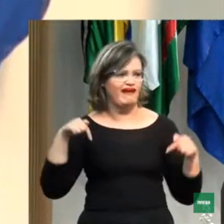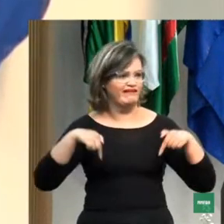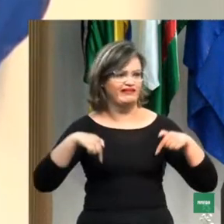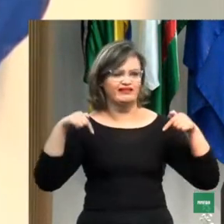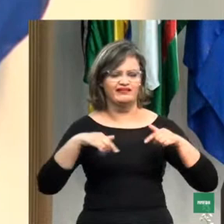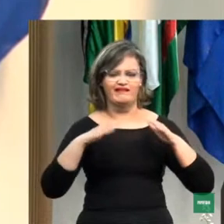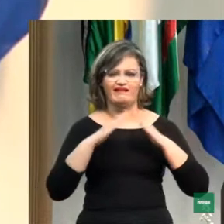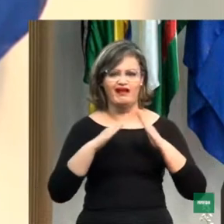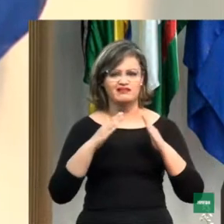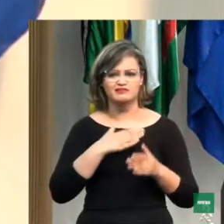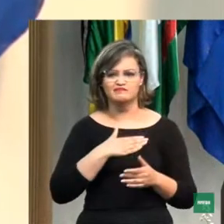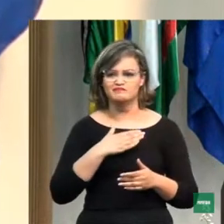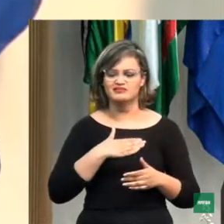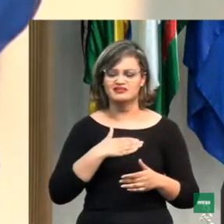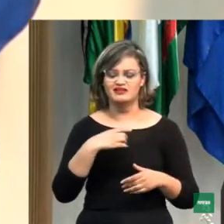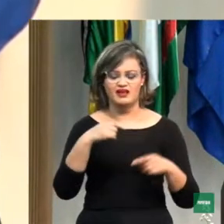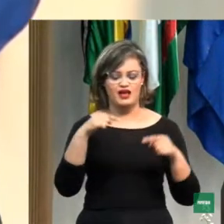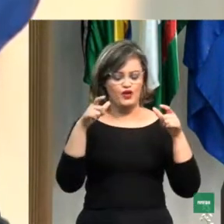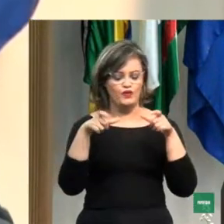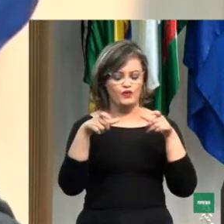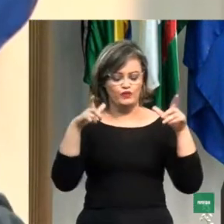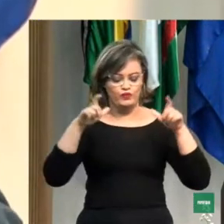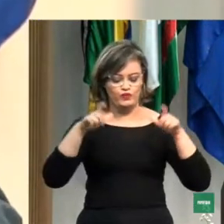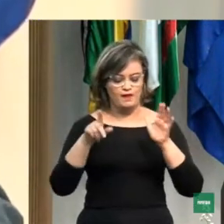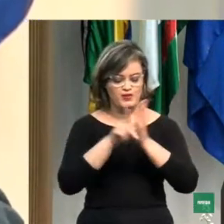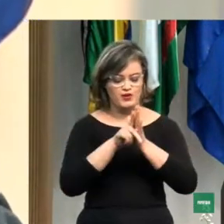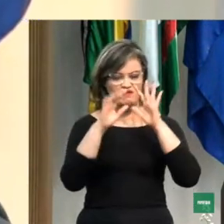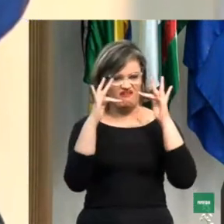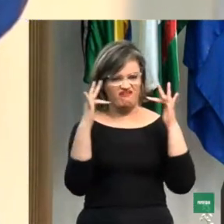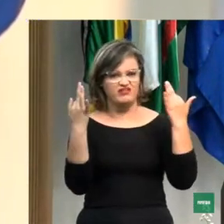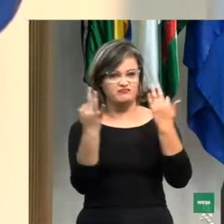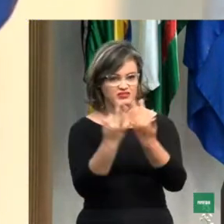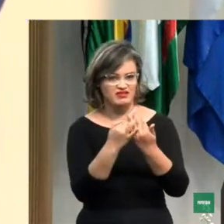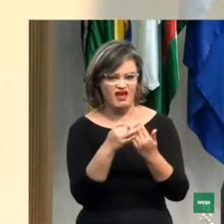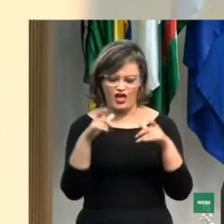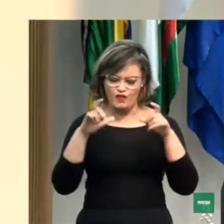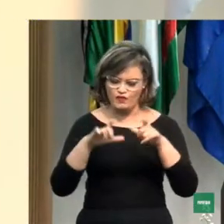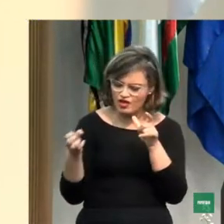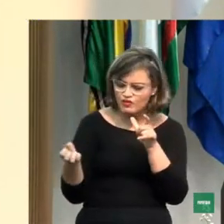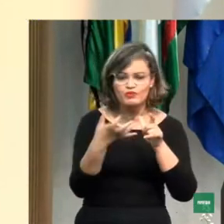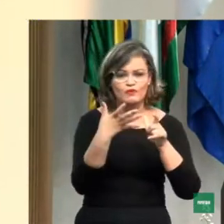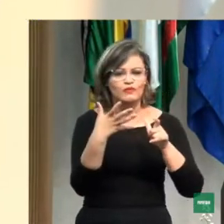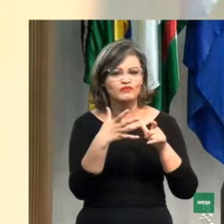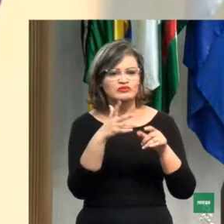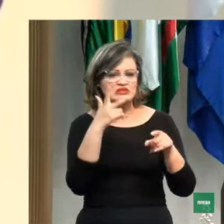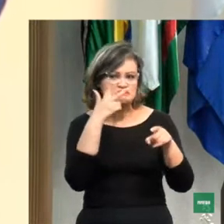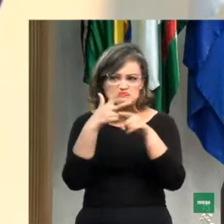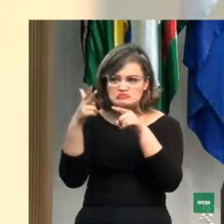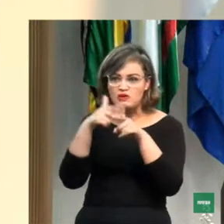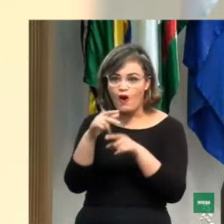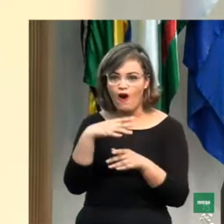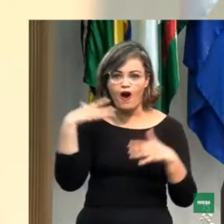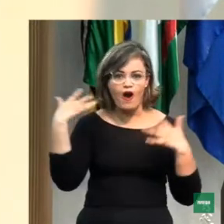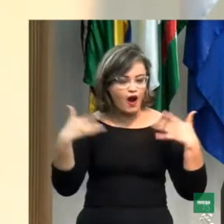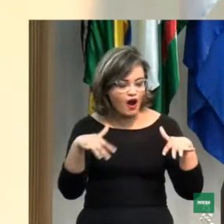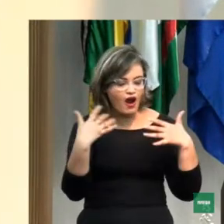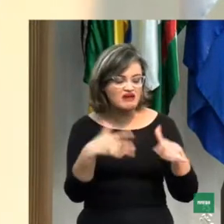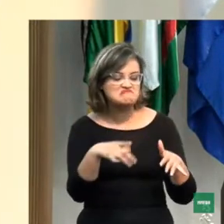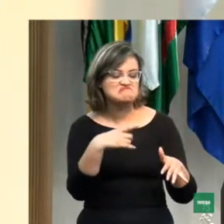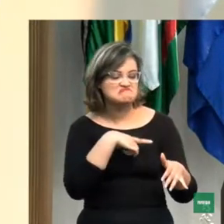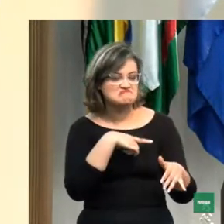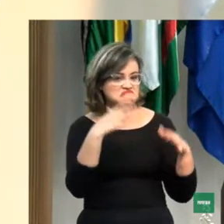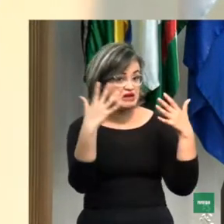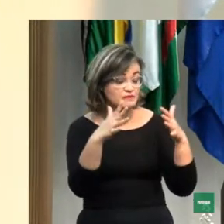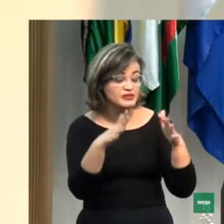da família. É uma coisa nova, é uma coisa que está tendo um sucesso absoluto, e aí eu passo a dizer